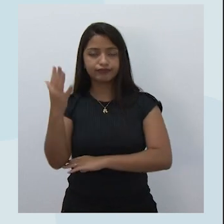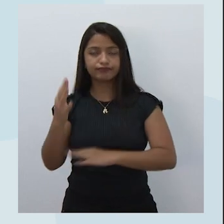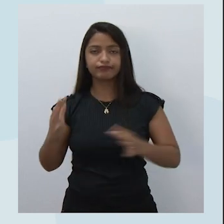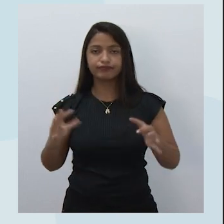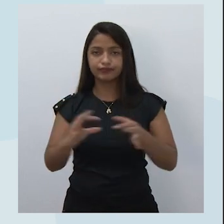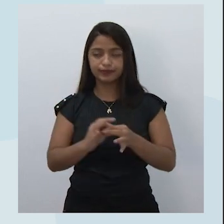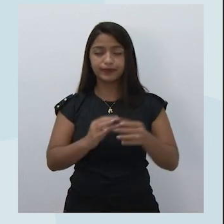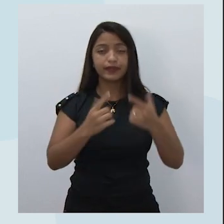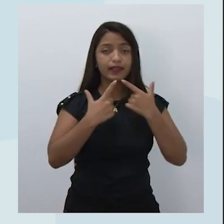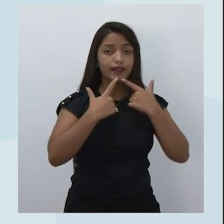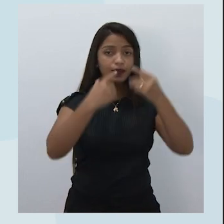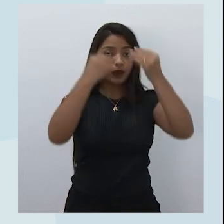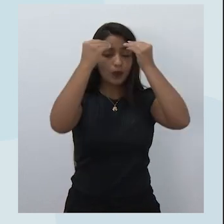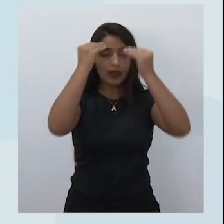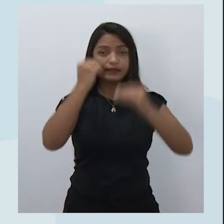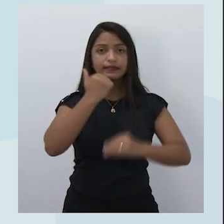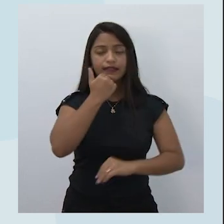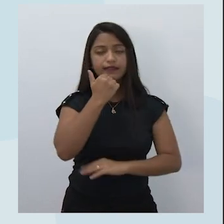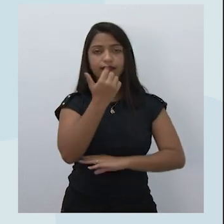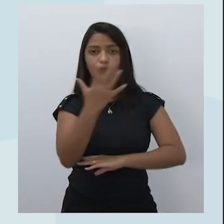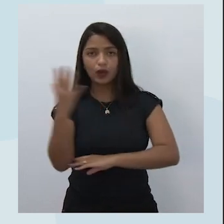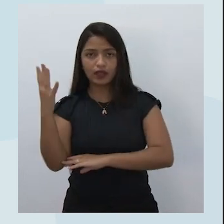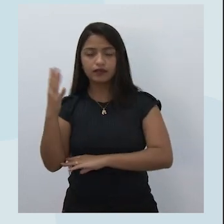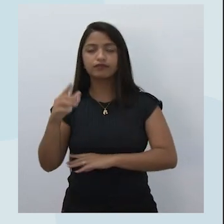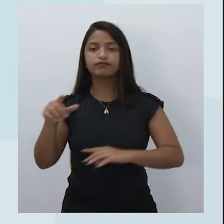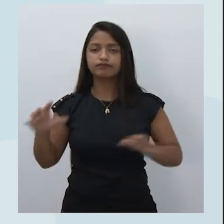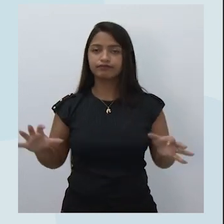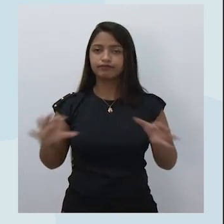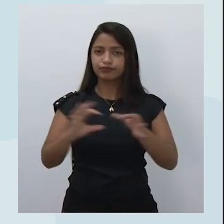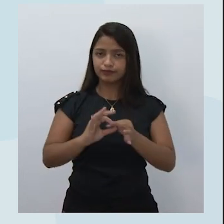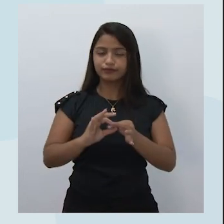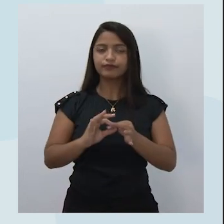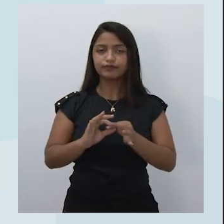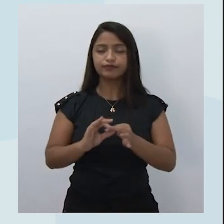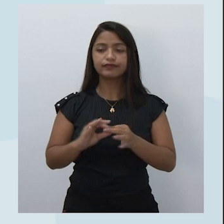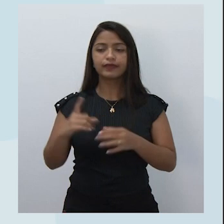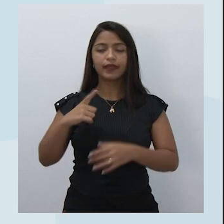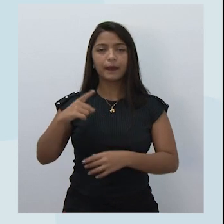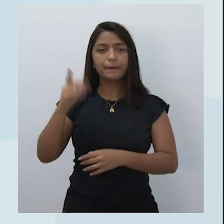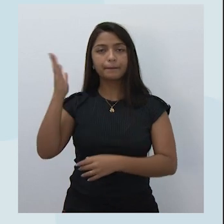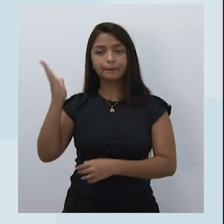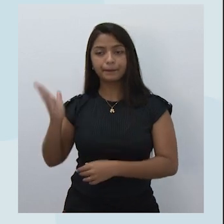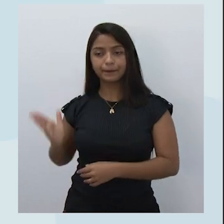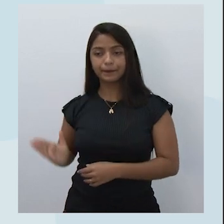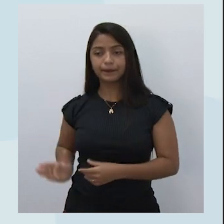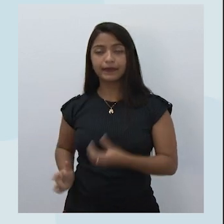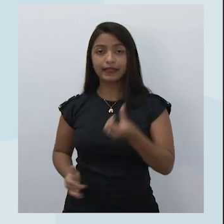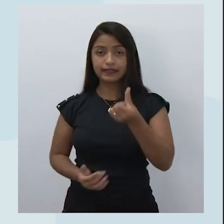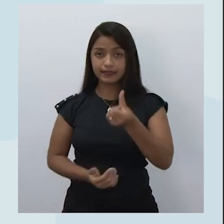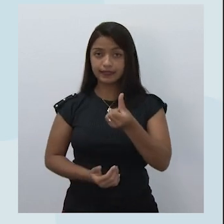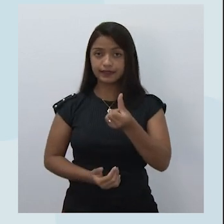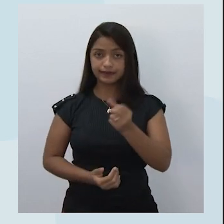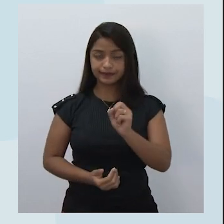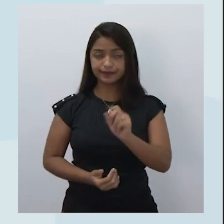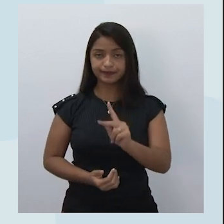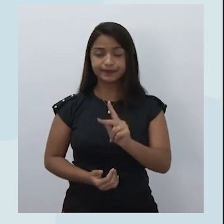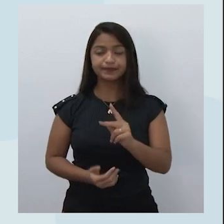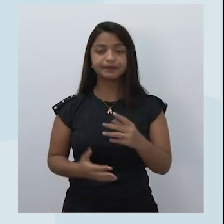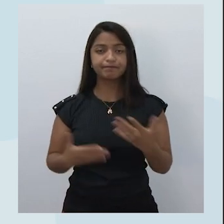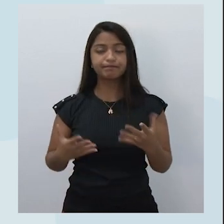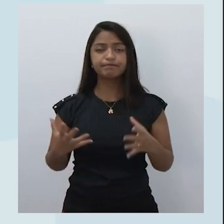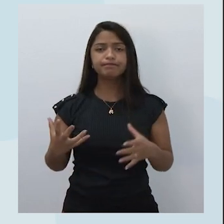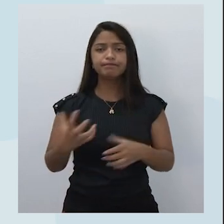da natureza, e assim vai. São mais seis itinerários integrados entre duas áreas do conhecimento. Então, nós temos